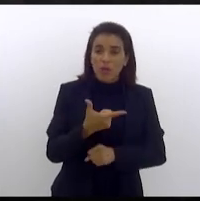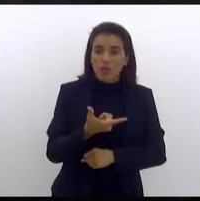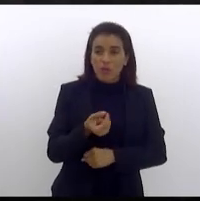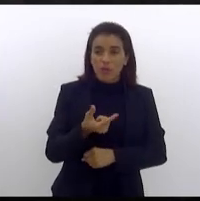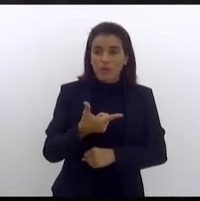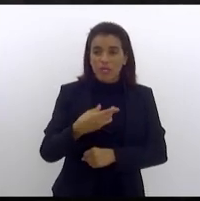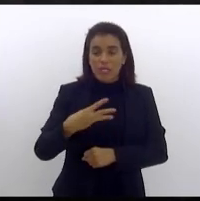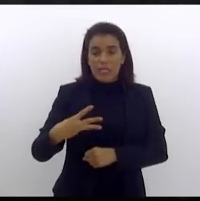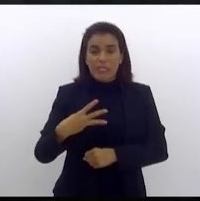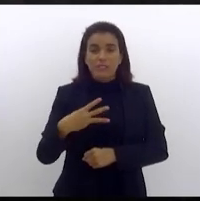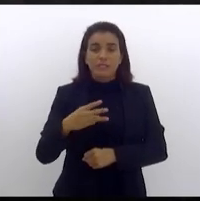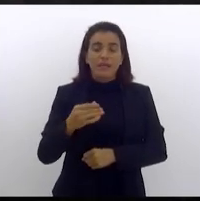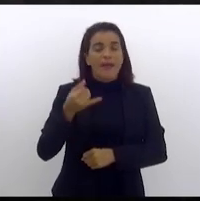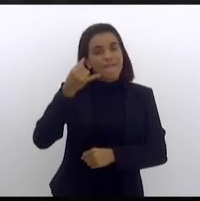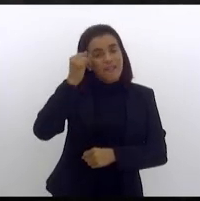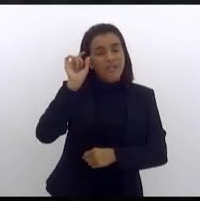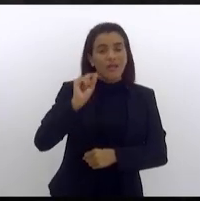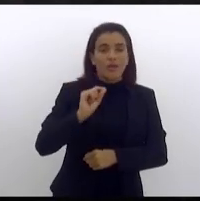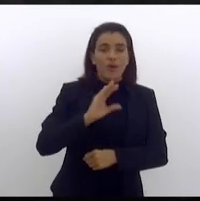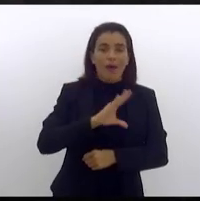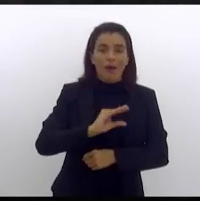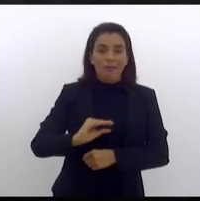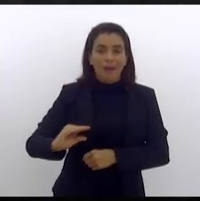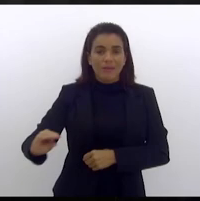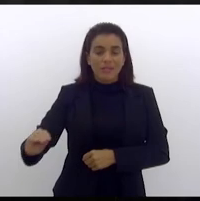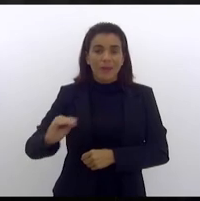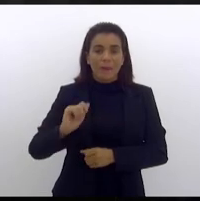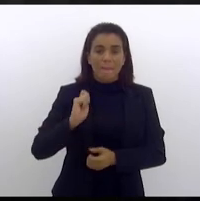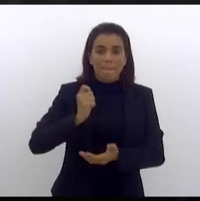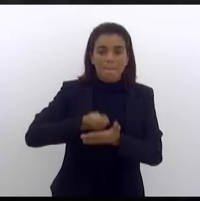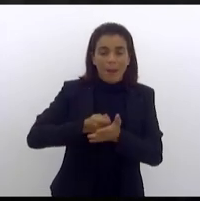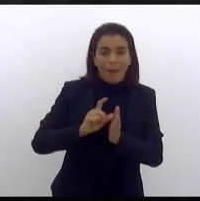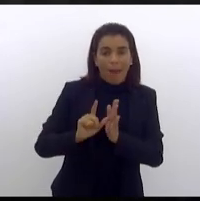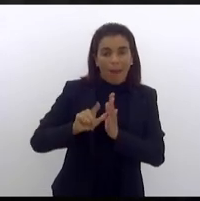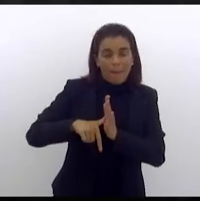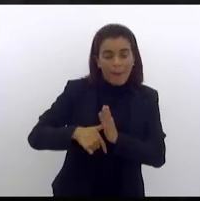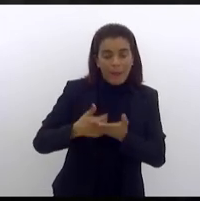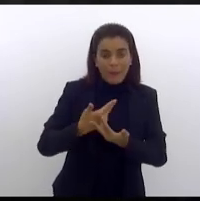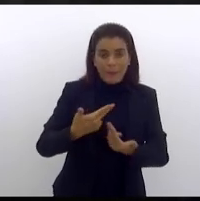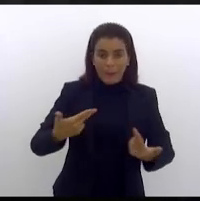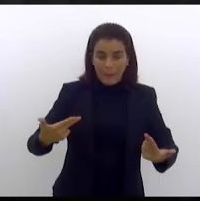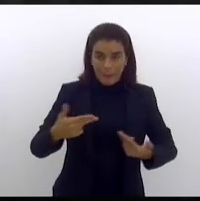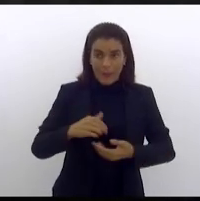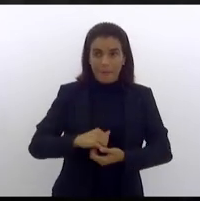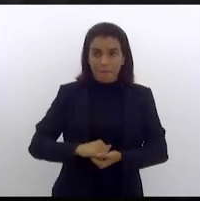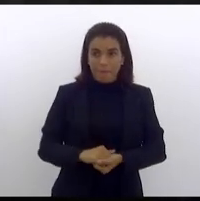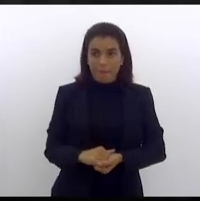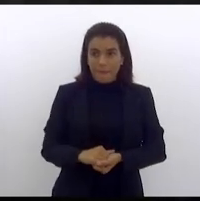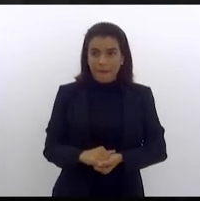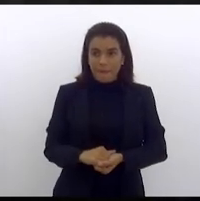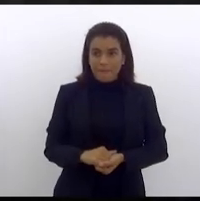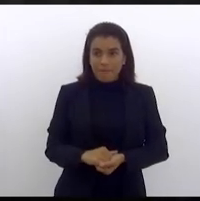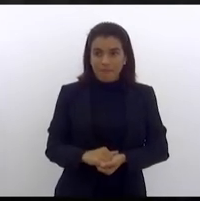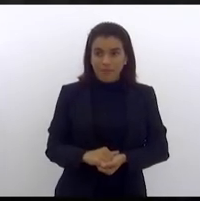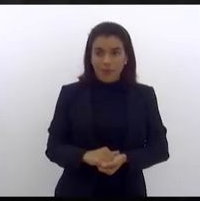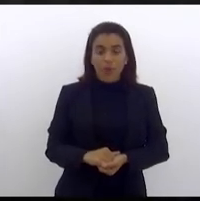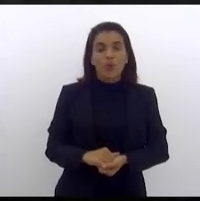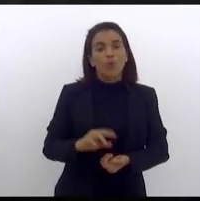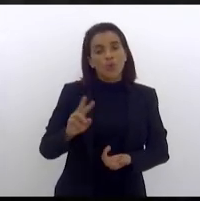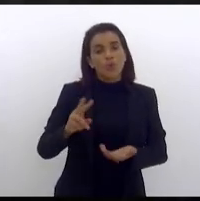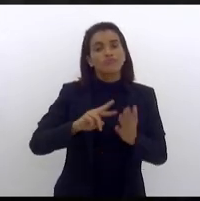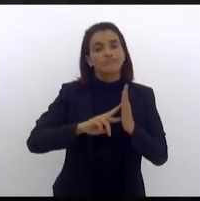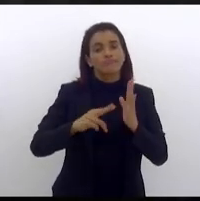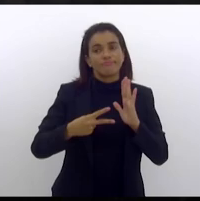atrasar folha sem comprometer o caixa etc etc O que